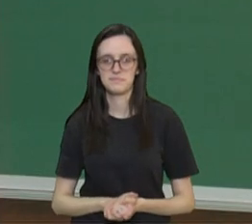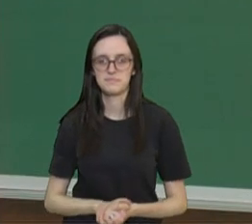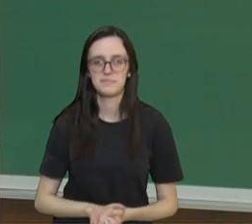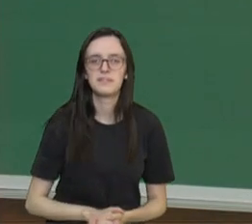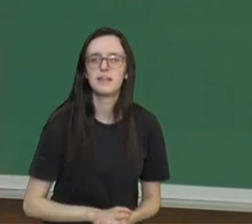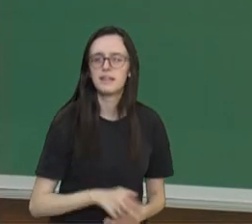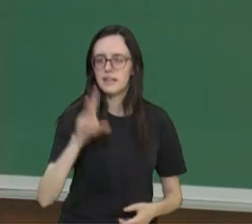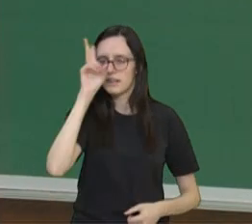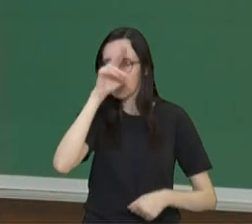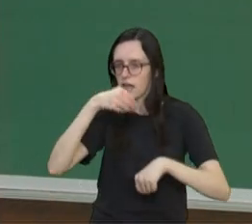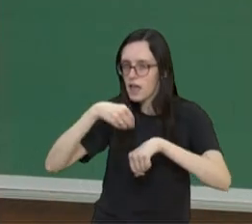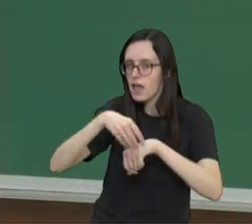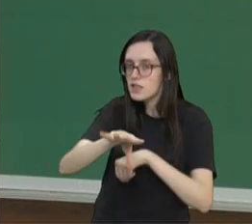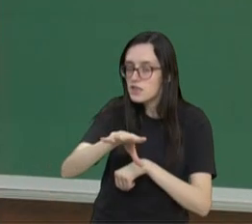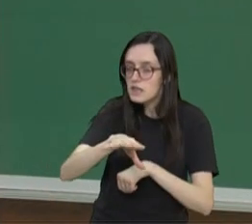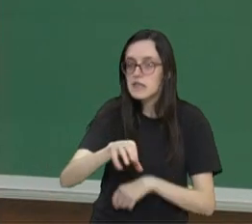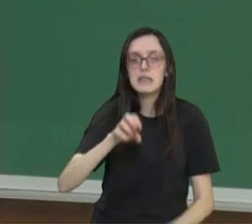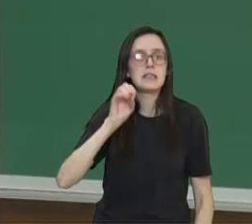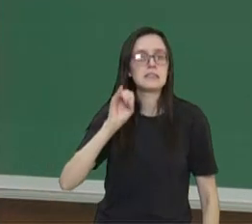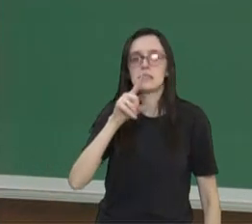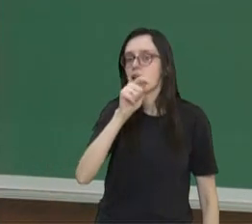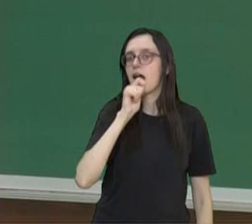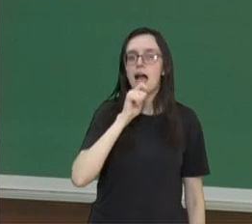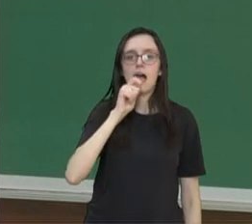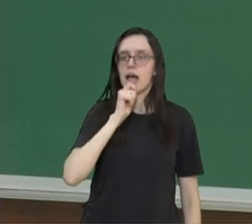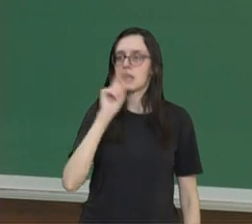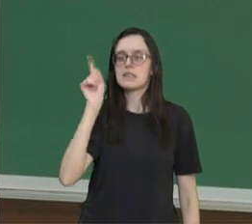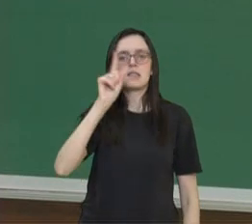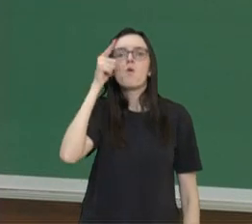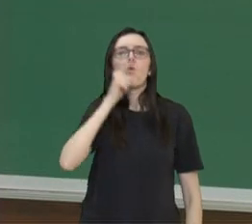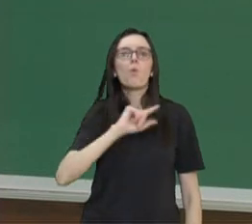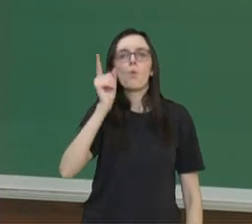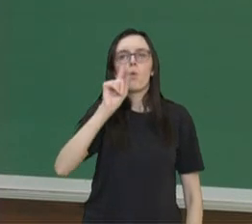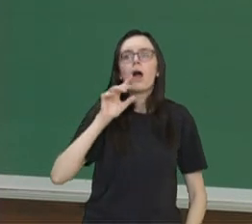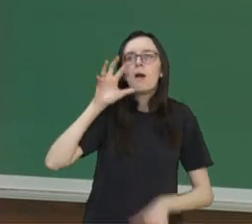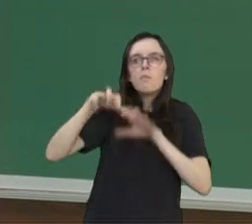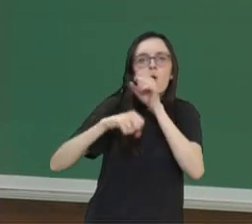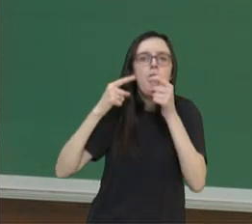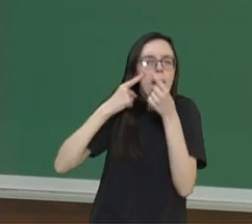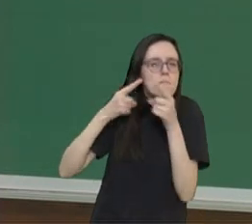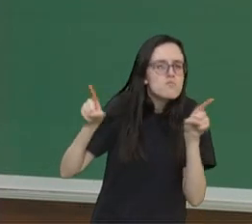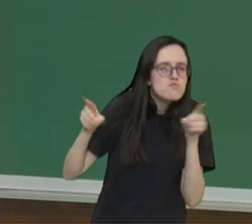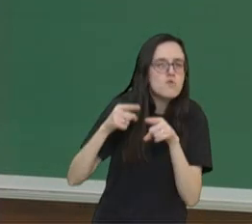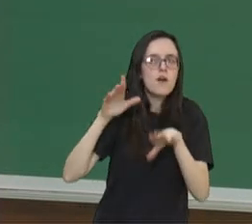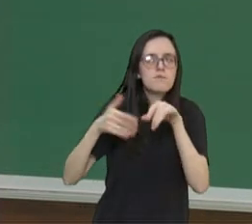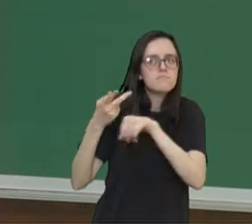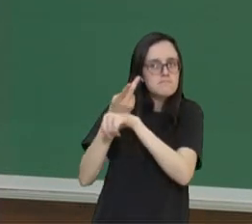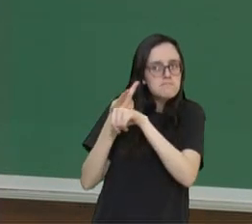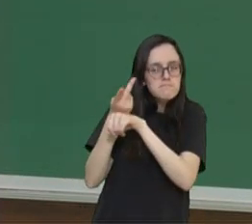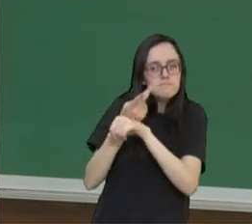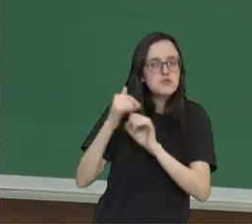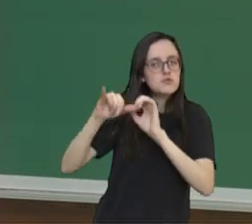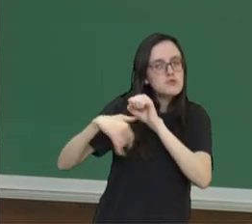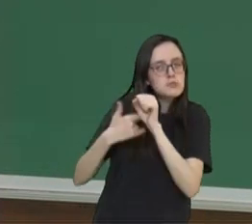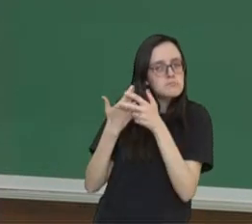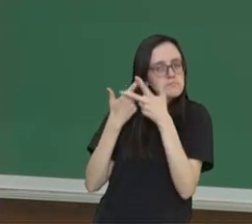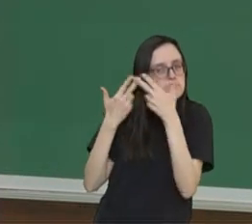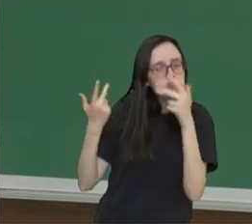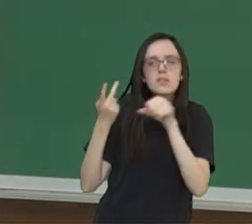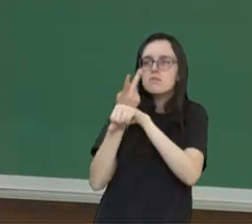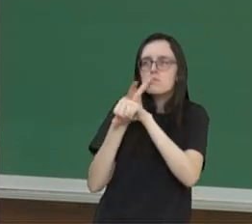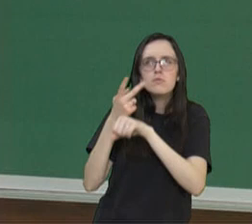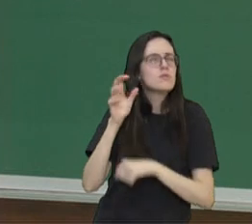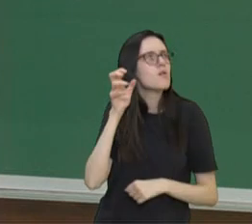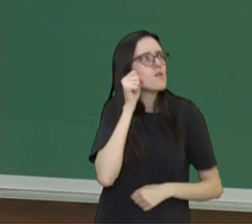Aquela dica, se você não pegou nesse tempinho aí, não foi buscar a música em alguma plataforma musical, em alguma plataforma de mídia,